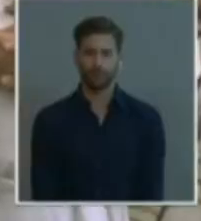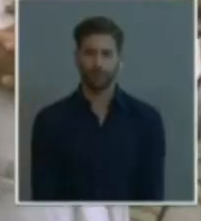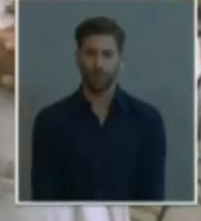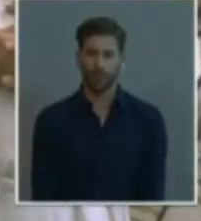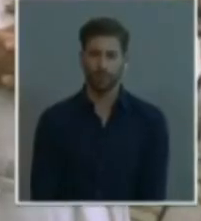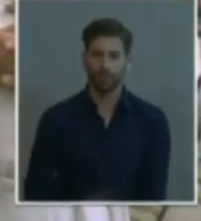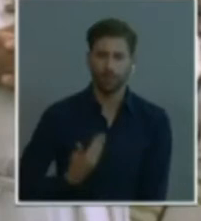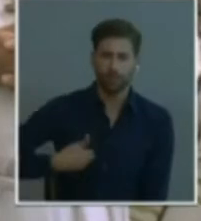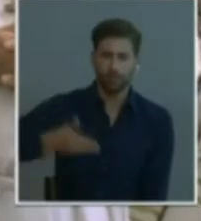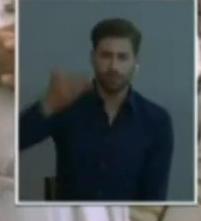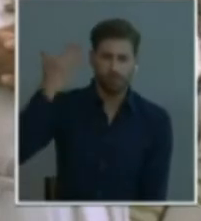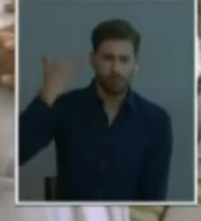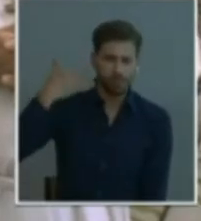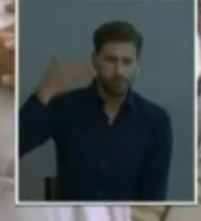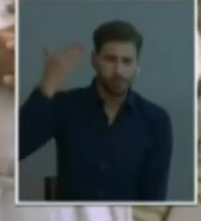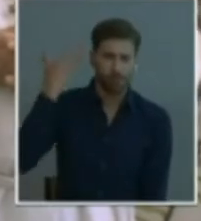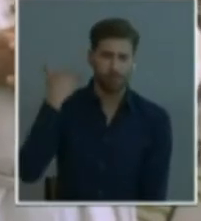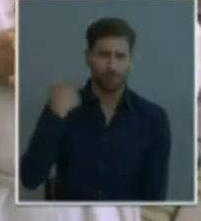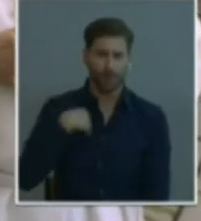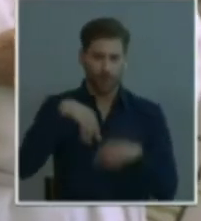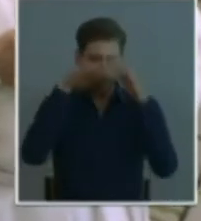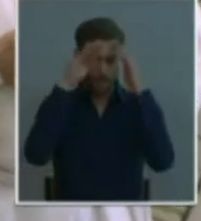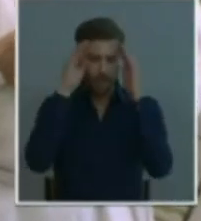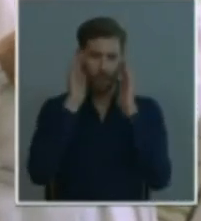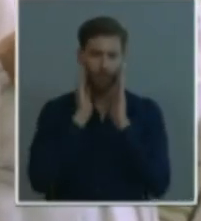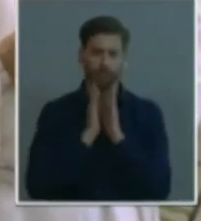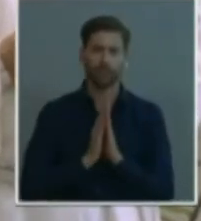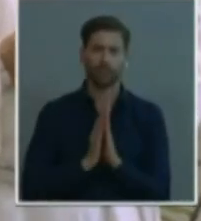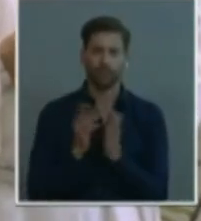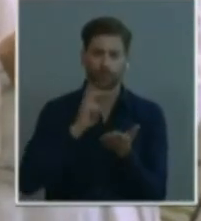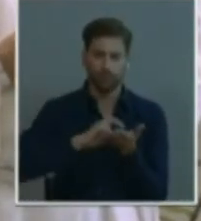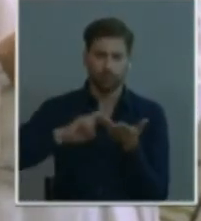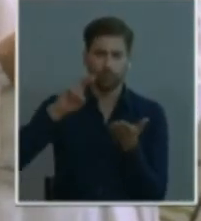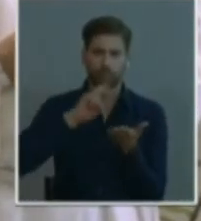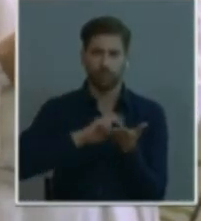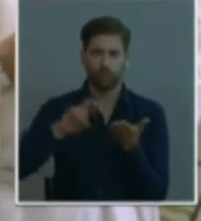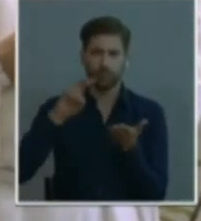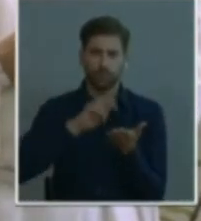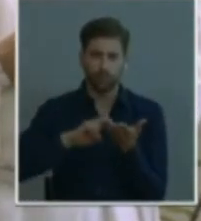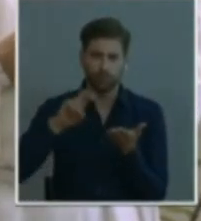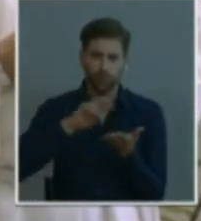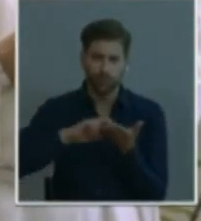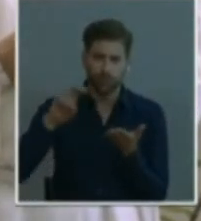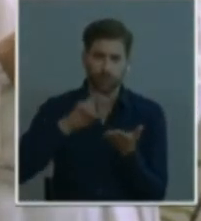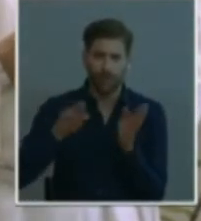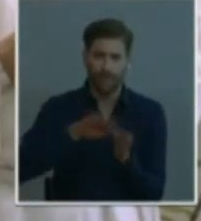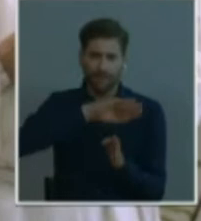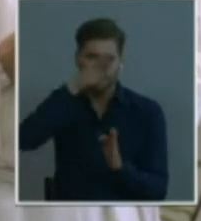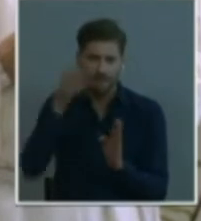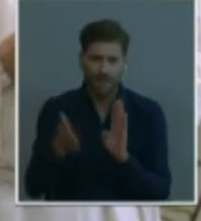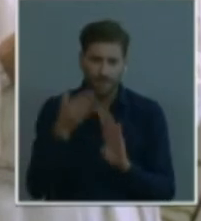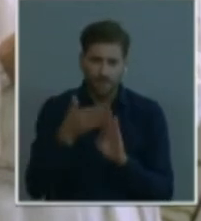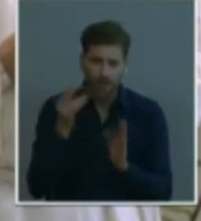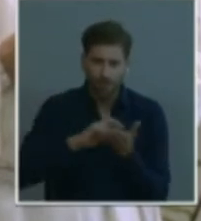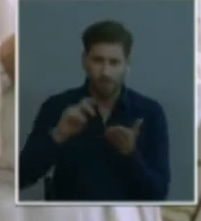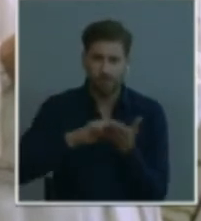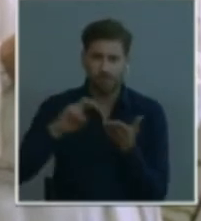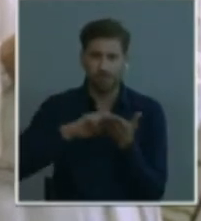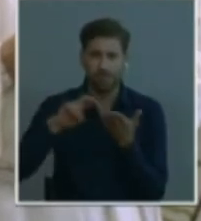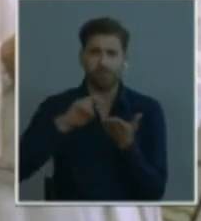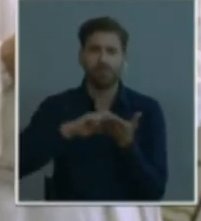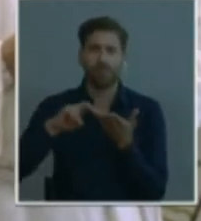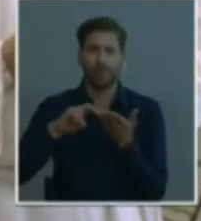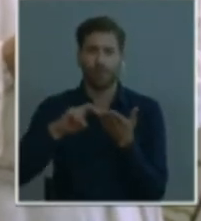Naqueles dias, Maria pôs-se a caminho e dirigiu-se apressadamente para a montanha, em direção a